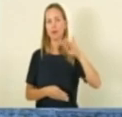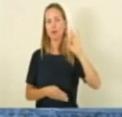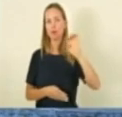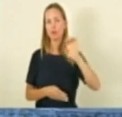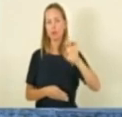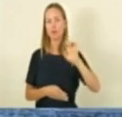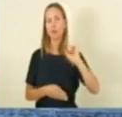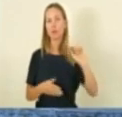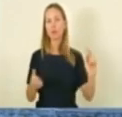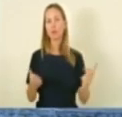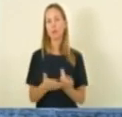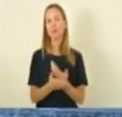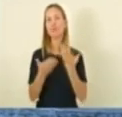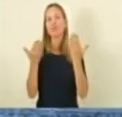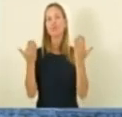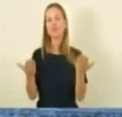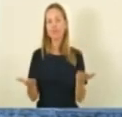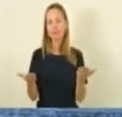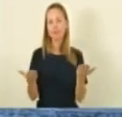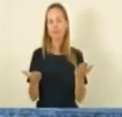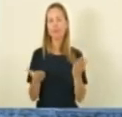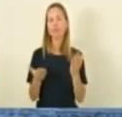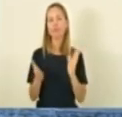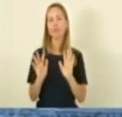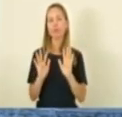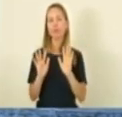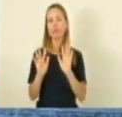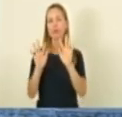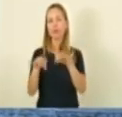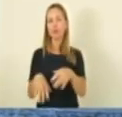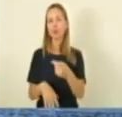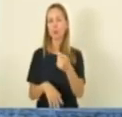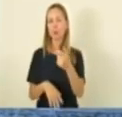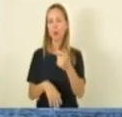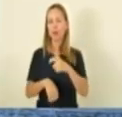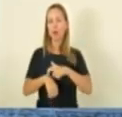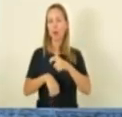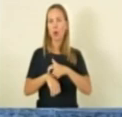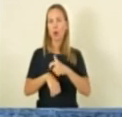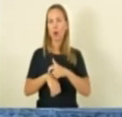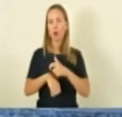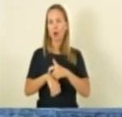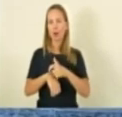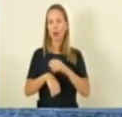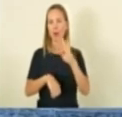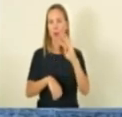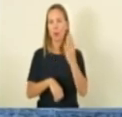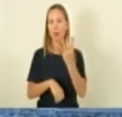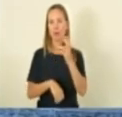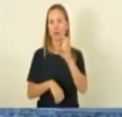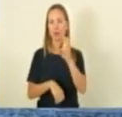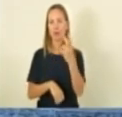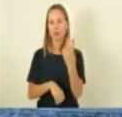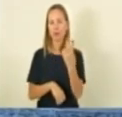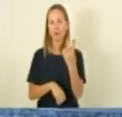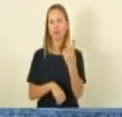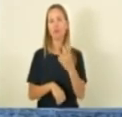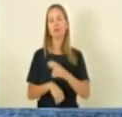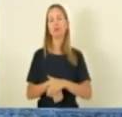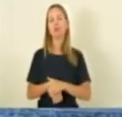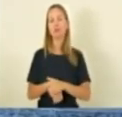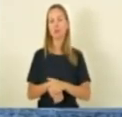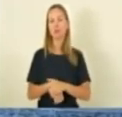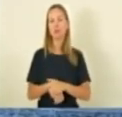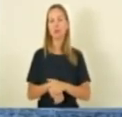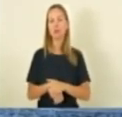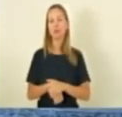aconteceu. Bom, estamos chegando ao final, são 16 horas e 52 minutos, nós teríamos ainda